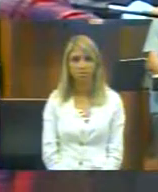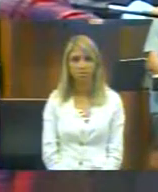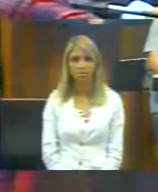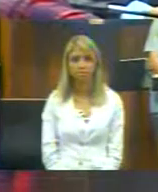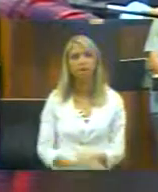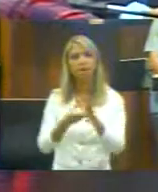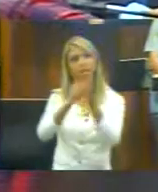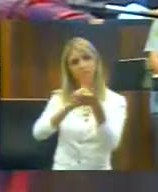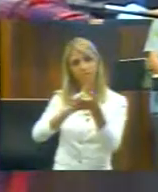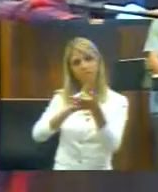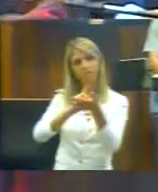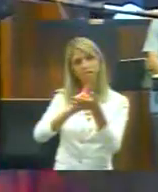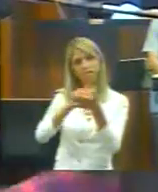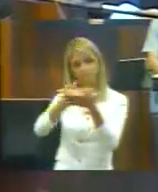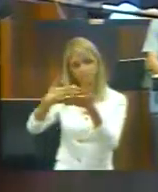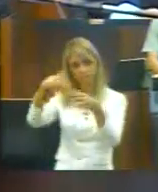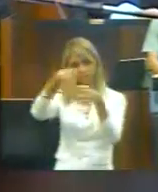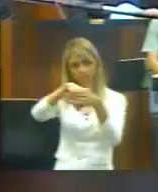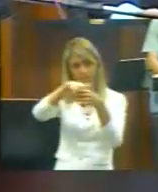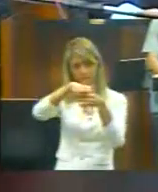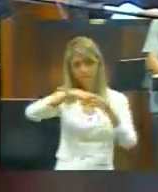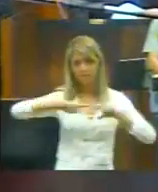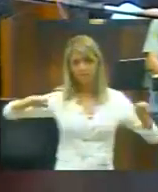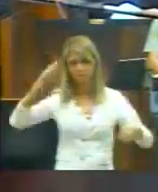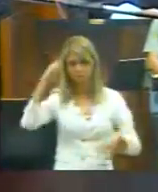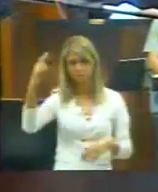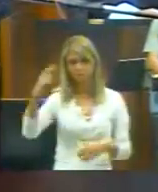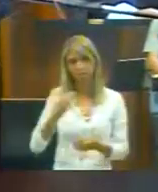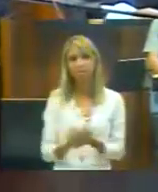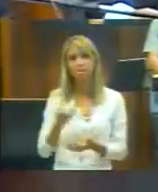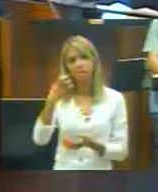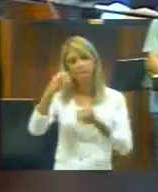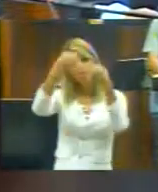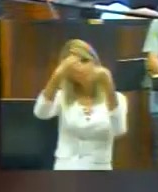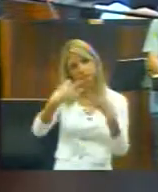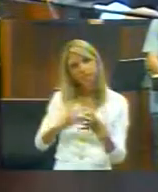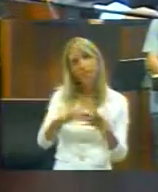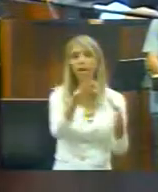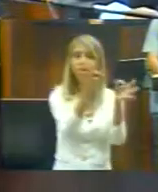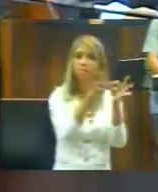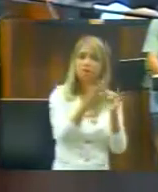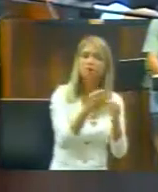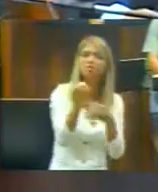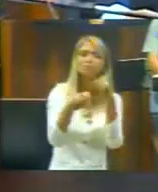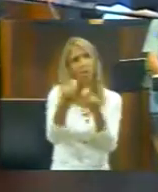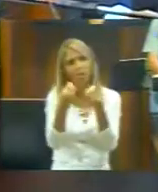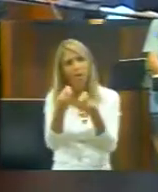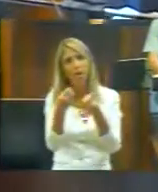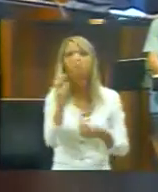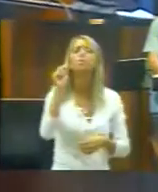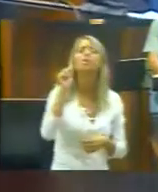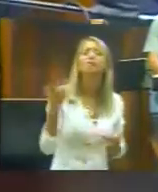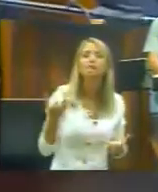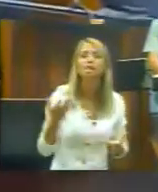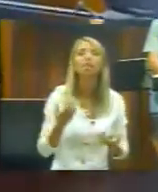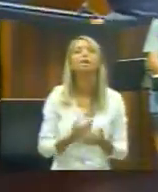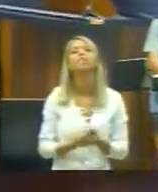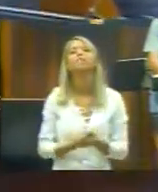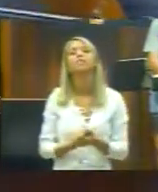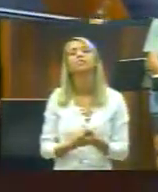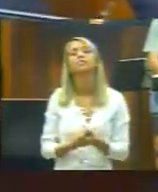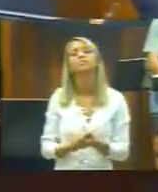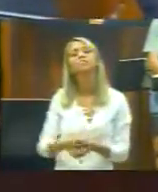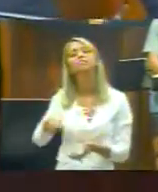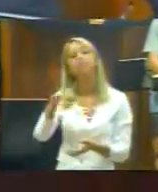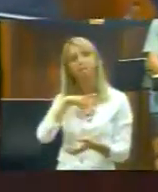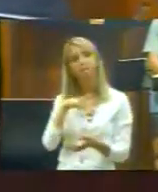Antes de começar a votação para a mesa diretora, eu vou falar um pouquinho do projeto, como ele está sendo e qual o objetivo que nós temos